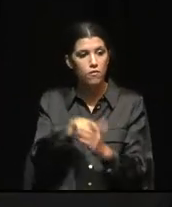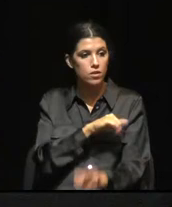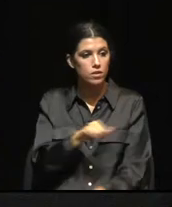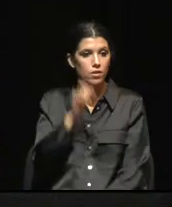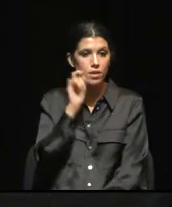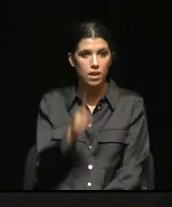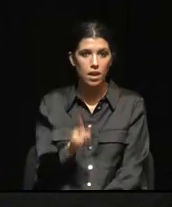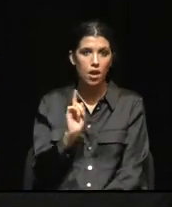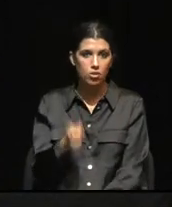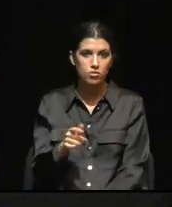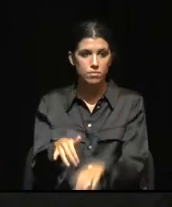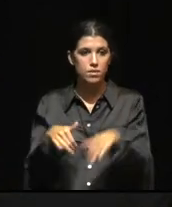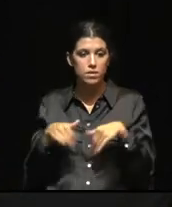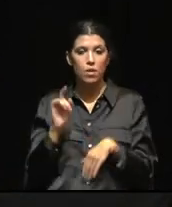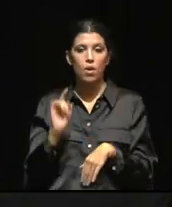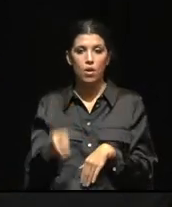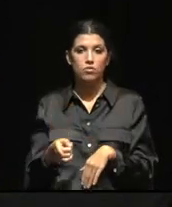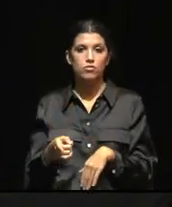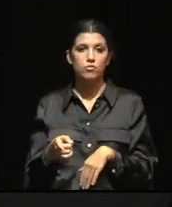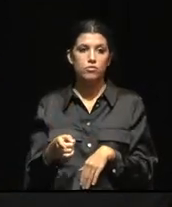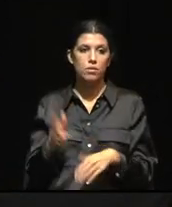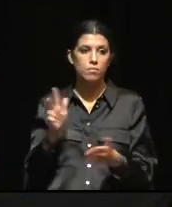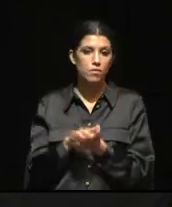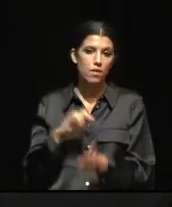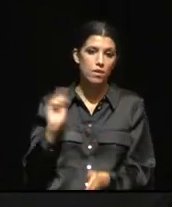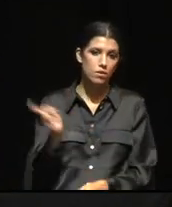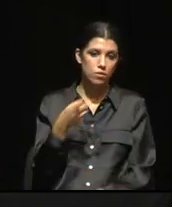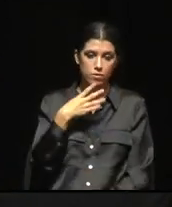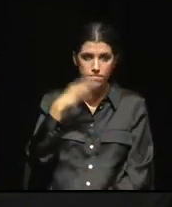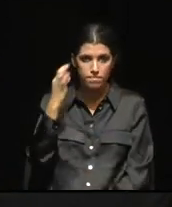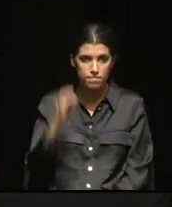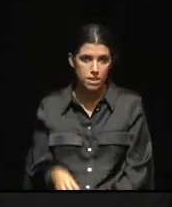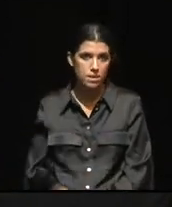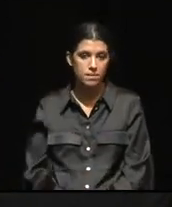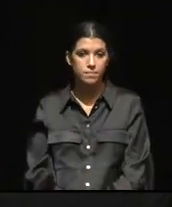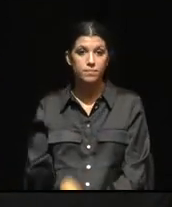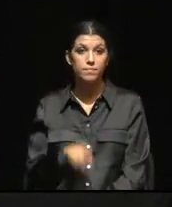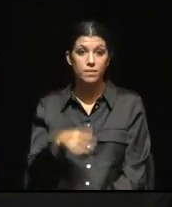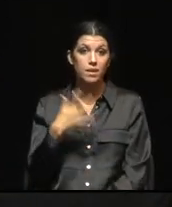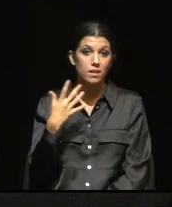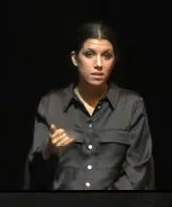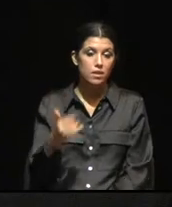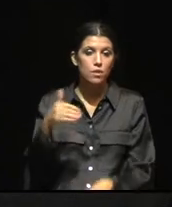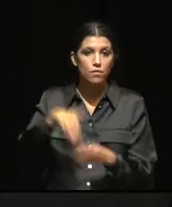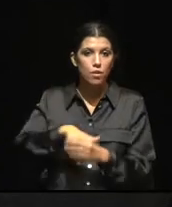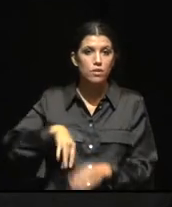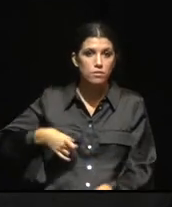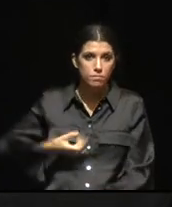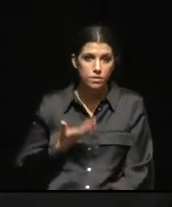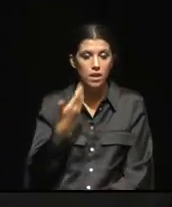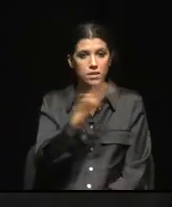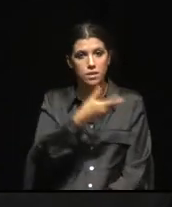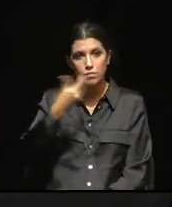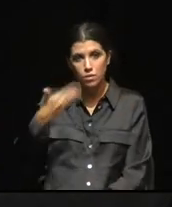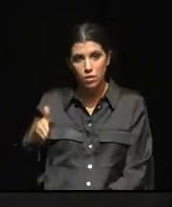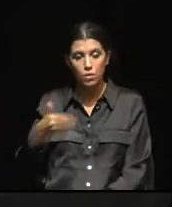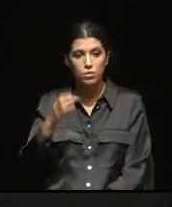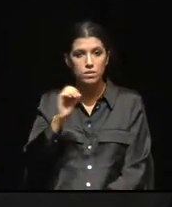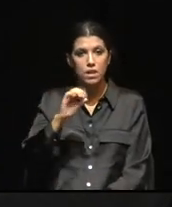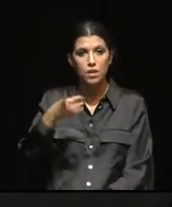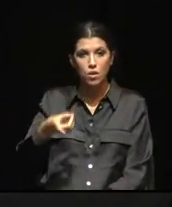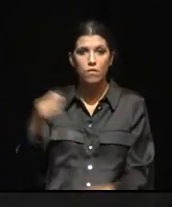contra quem se abstém foi aprovado por unanimidade passamos ao voto pesar 11109 do